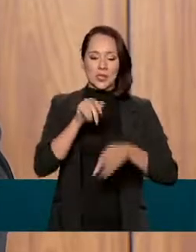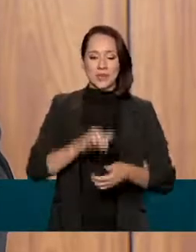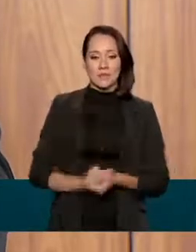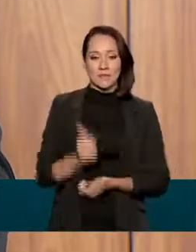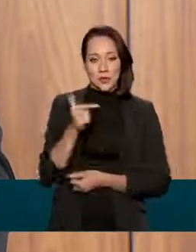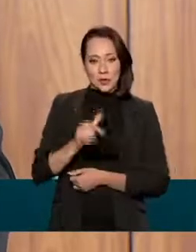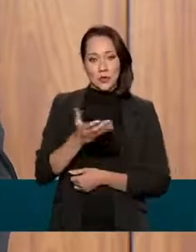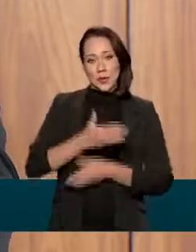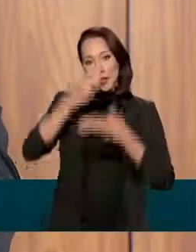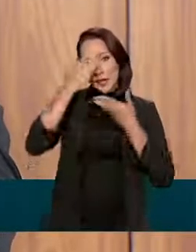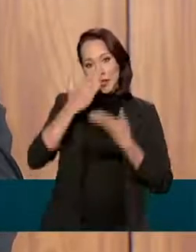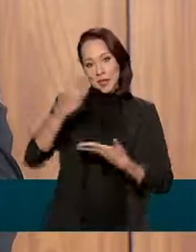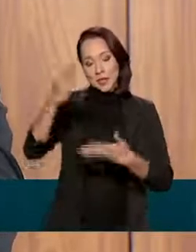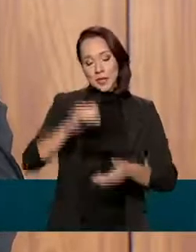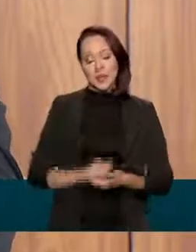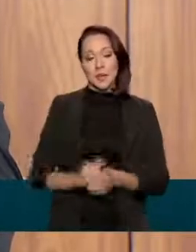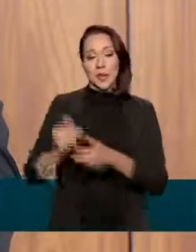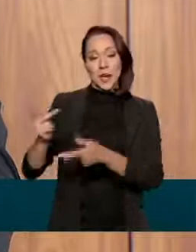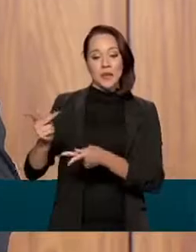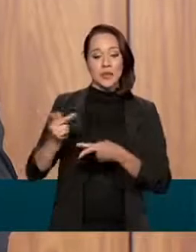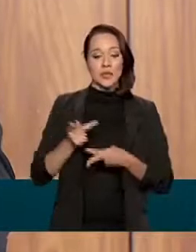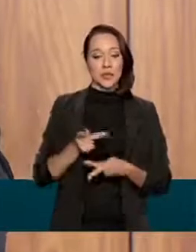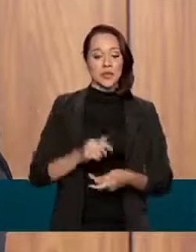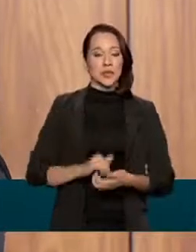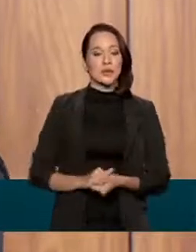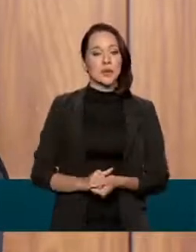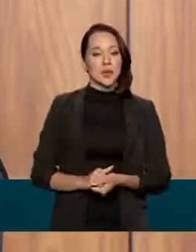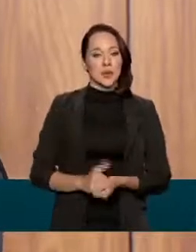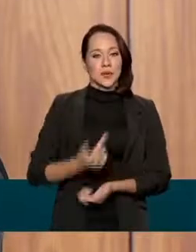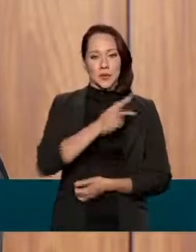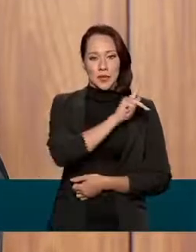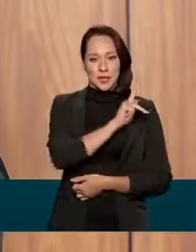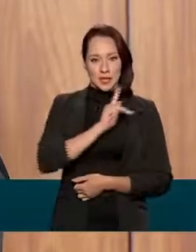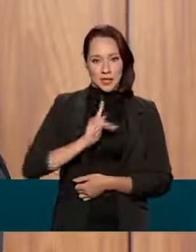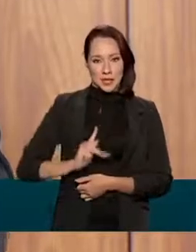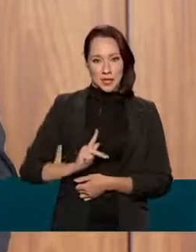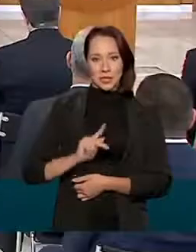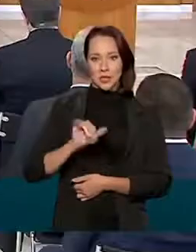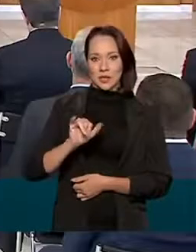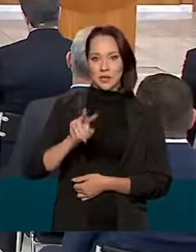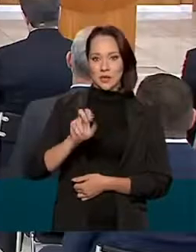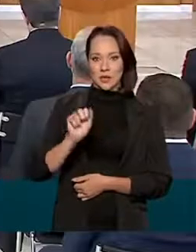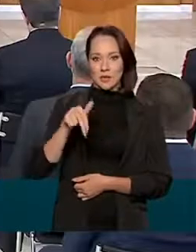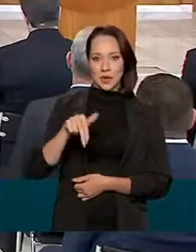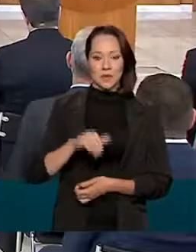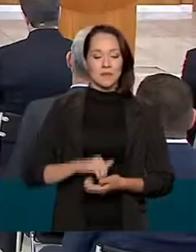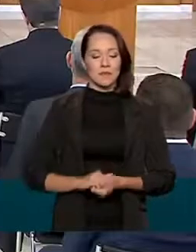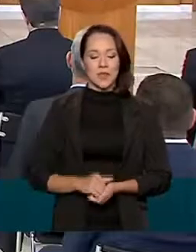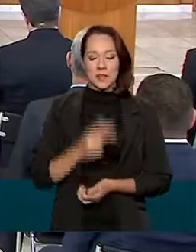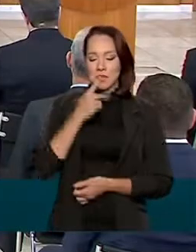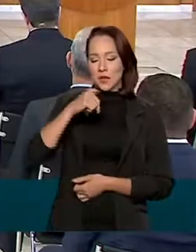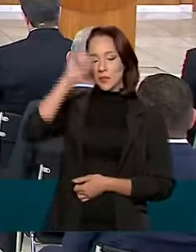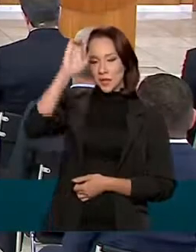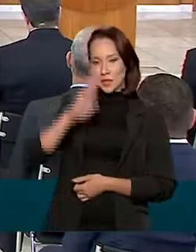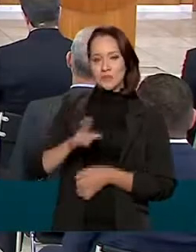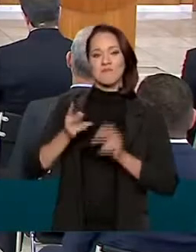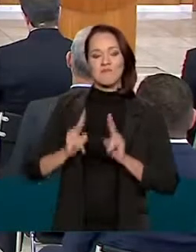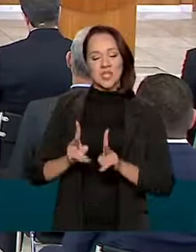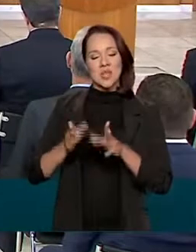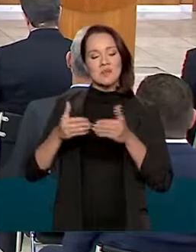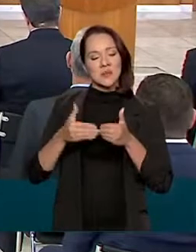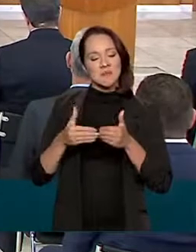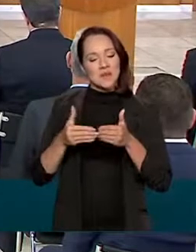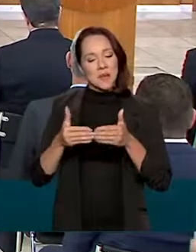agradecer a visita do Nobre Presidente Ivan dizer que o Brasil sempre